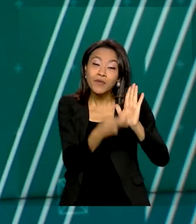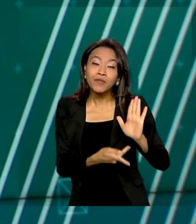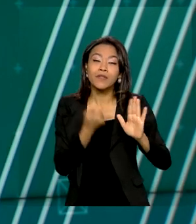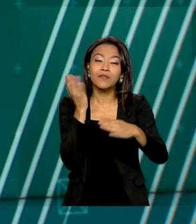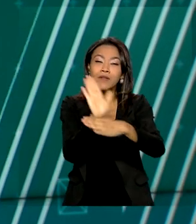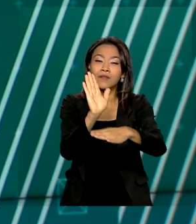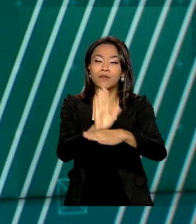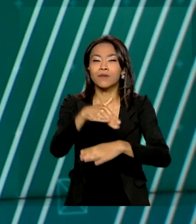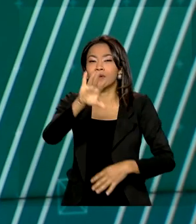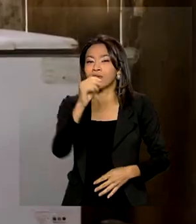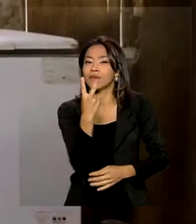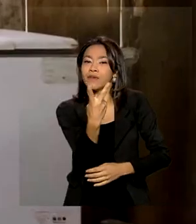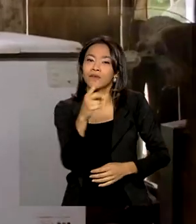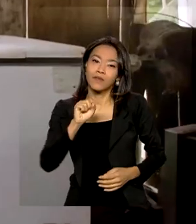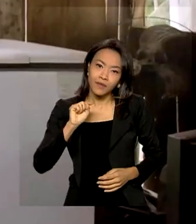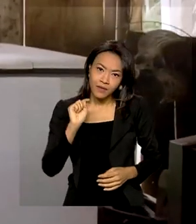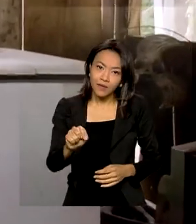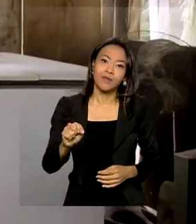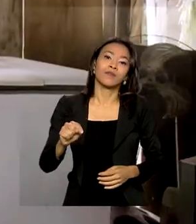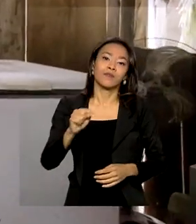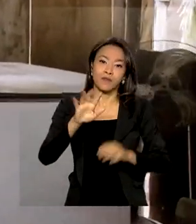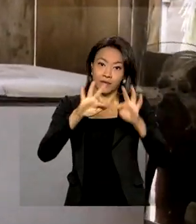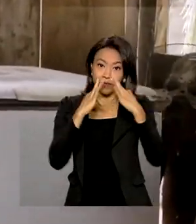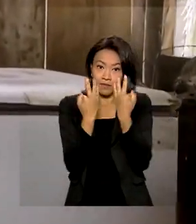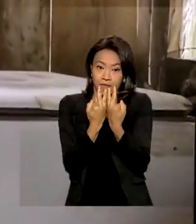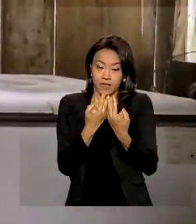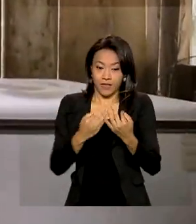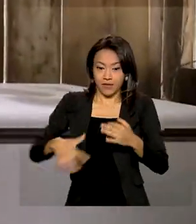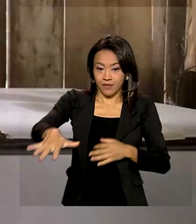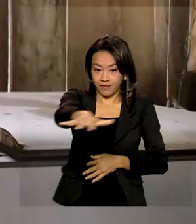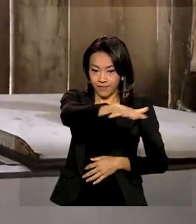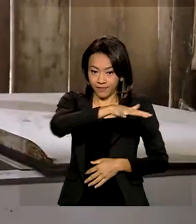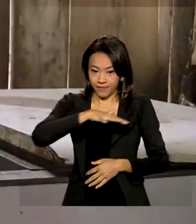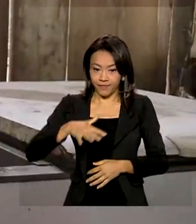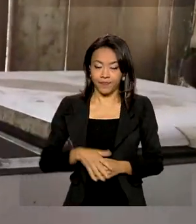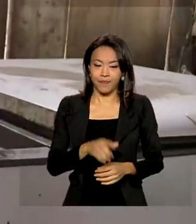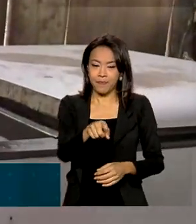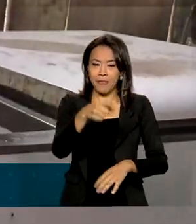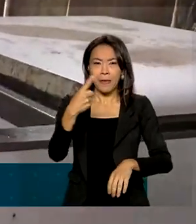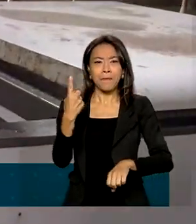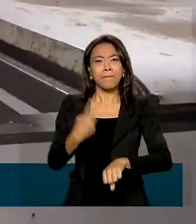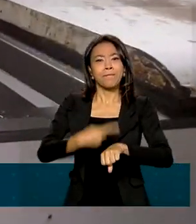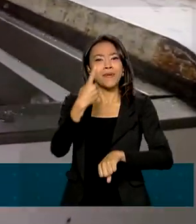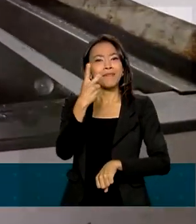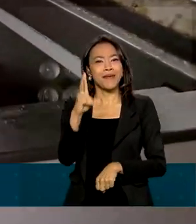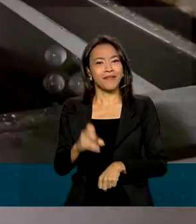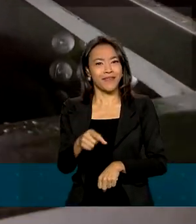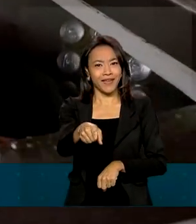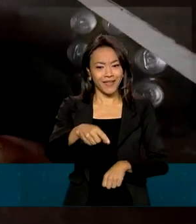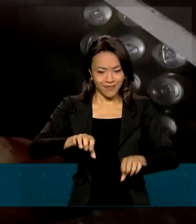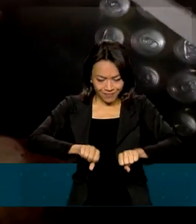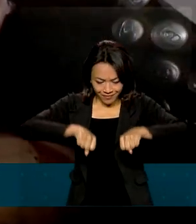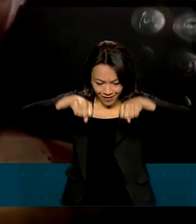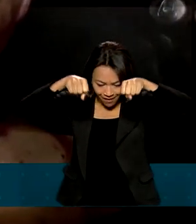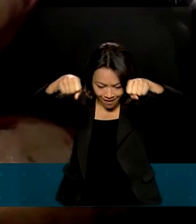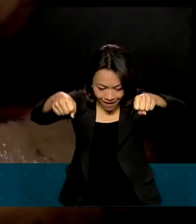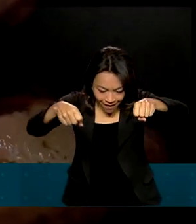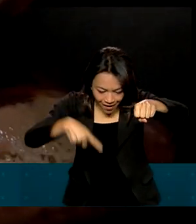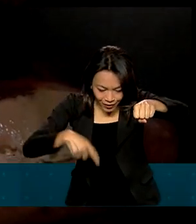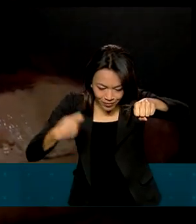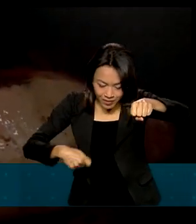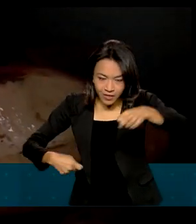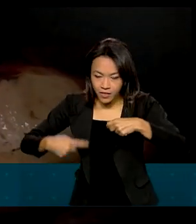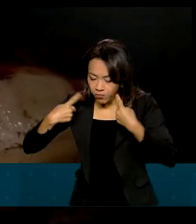duas mil famílias na região e pela primeira vez o freezer do João funciona sem